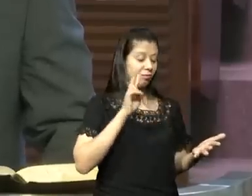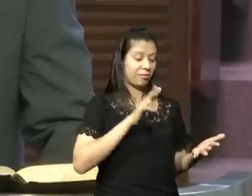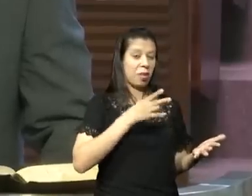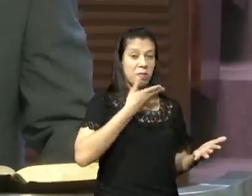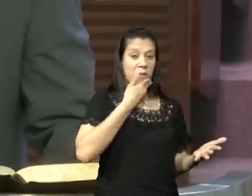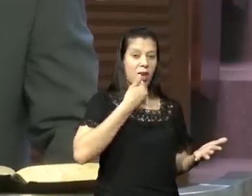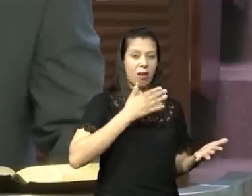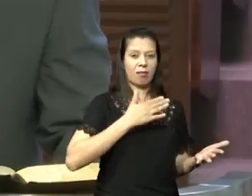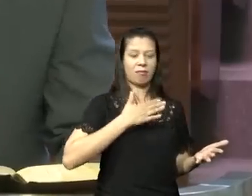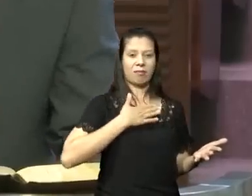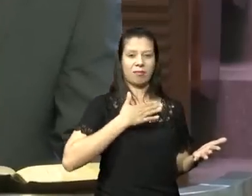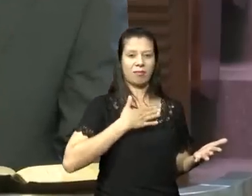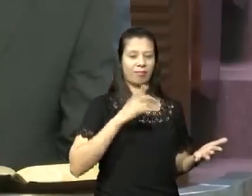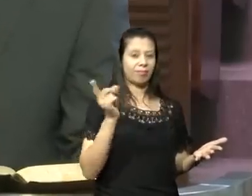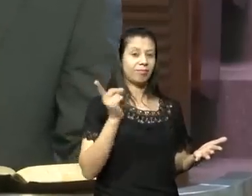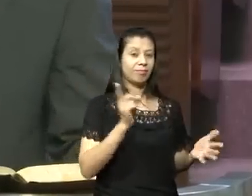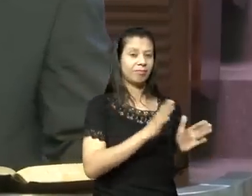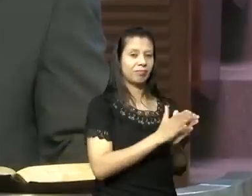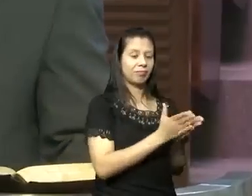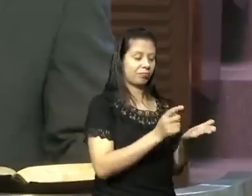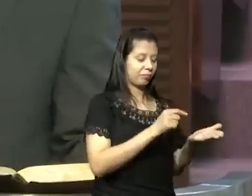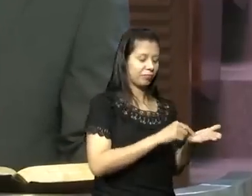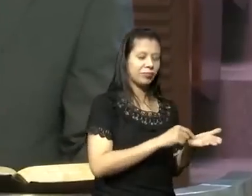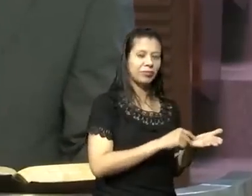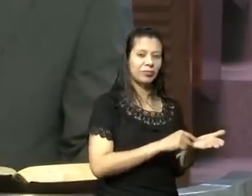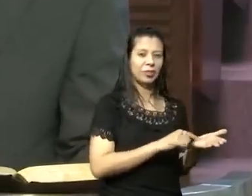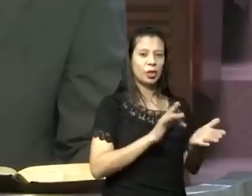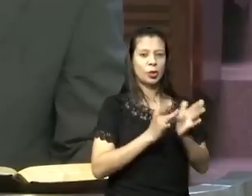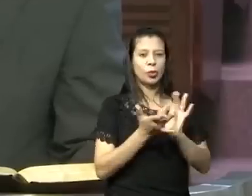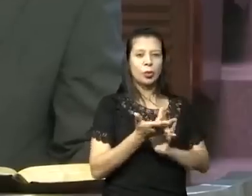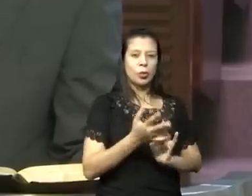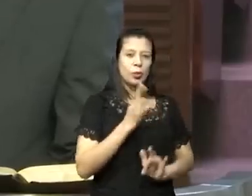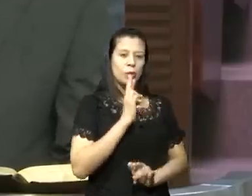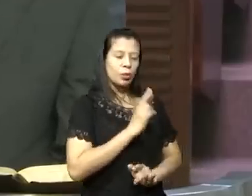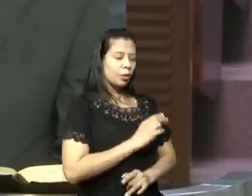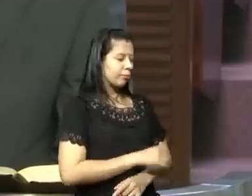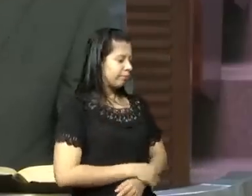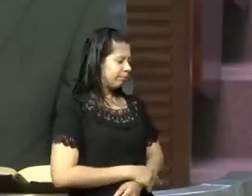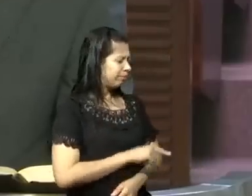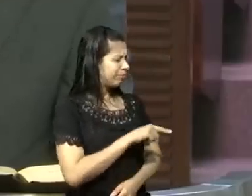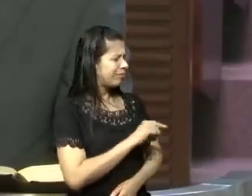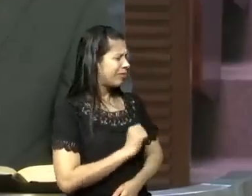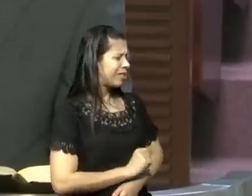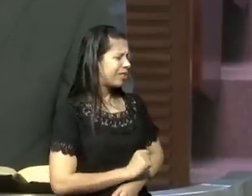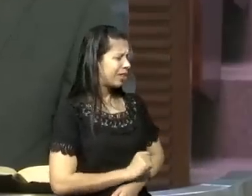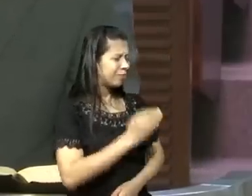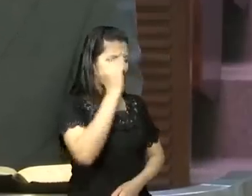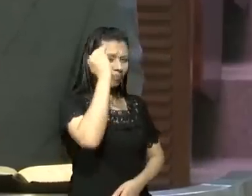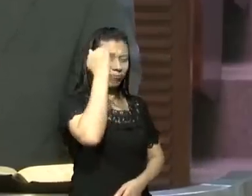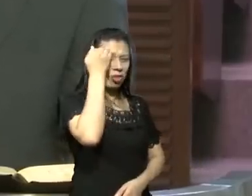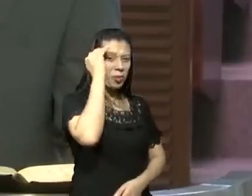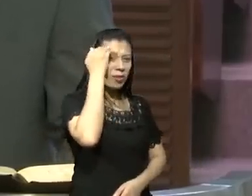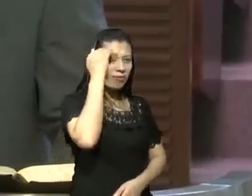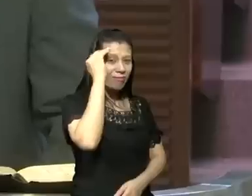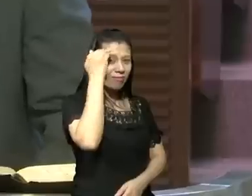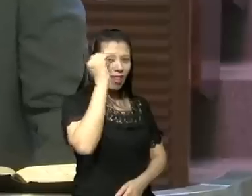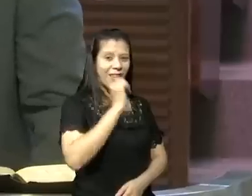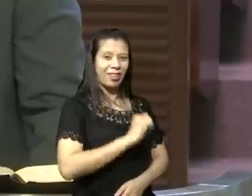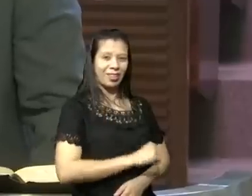Qual é a razão porque não compreendeis a minha linguagem é porque sois incapazes de ouvir a minha palavra